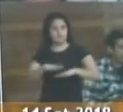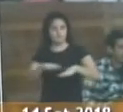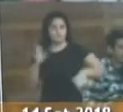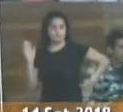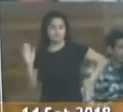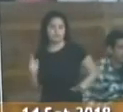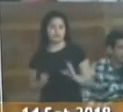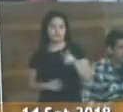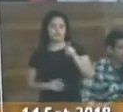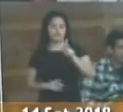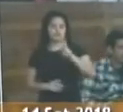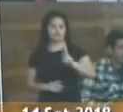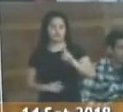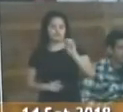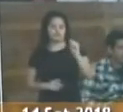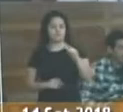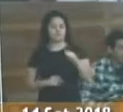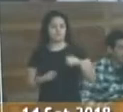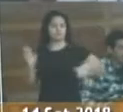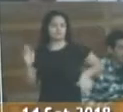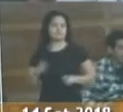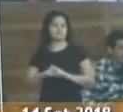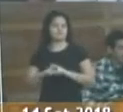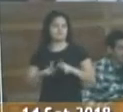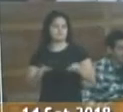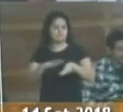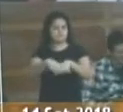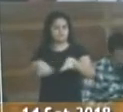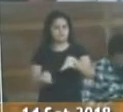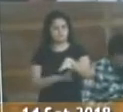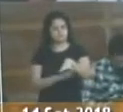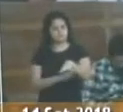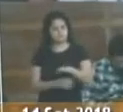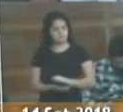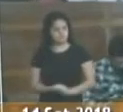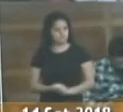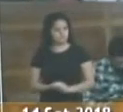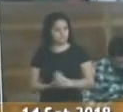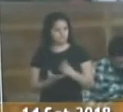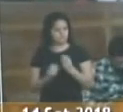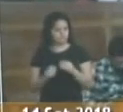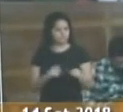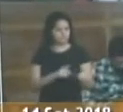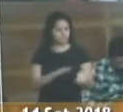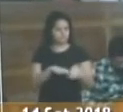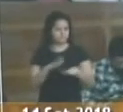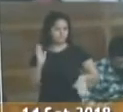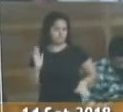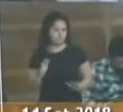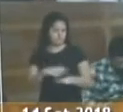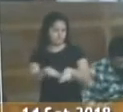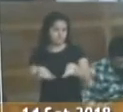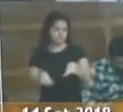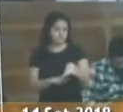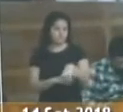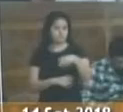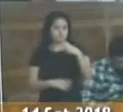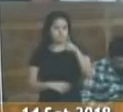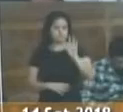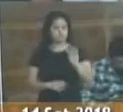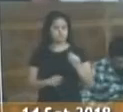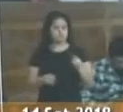Palmas, Provetá, Bananal, Abraão e muitos outros lugares da Ilha Grande, de Paraty também,